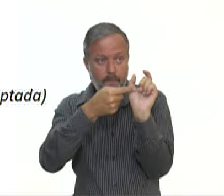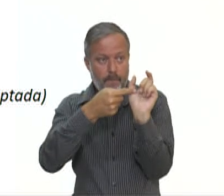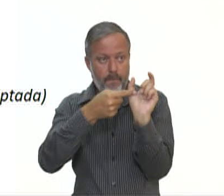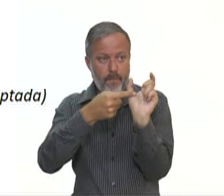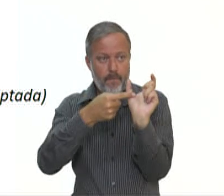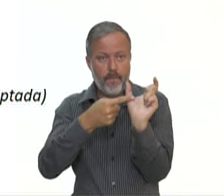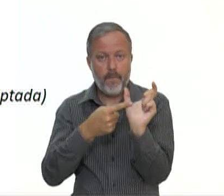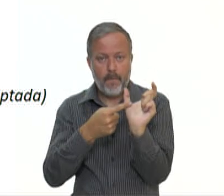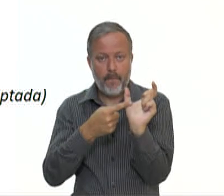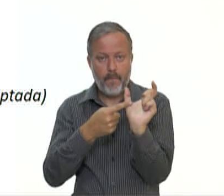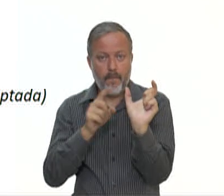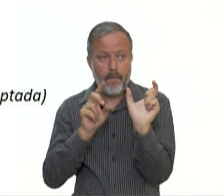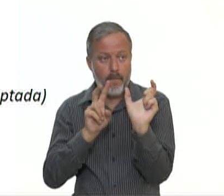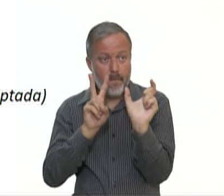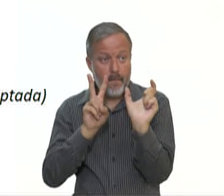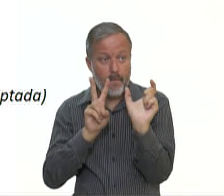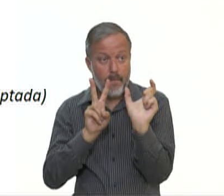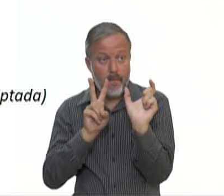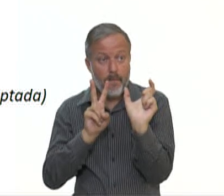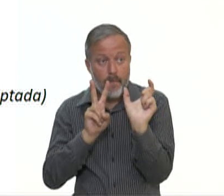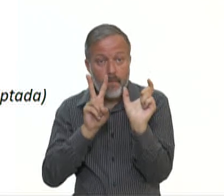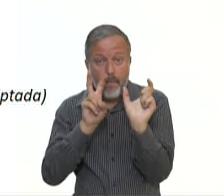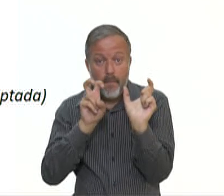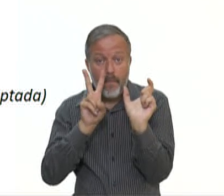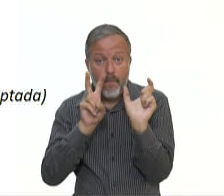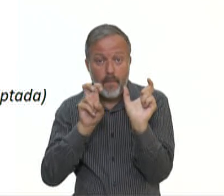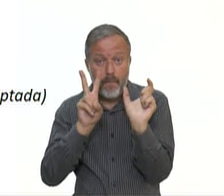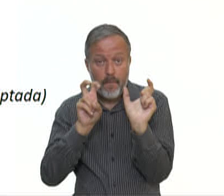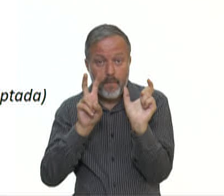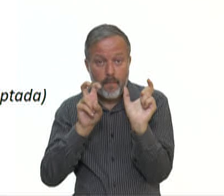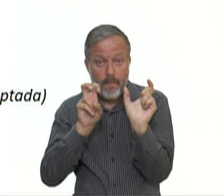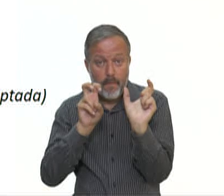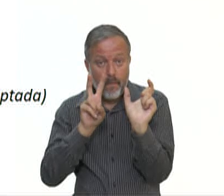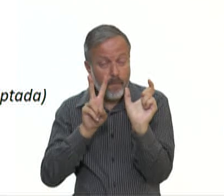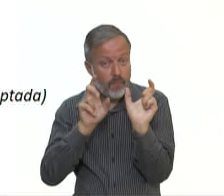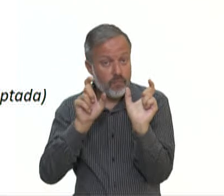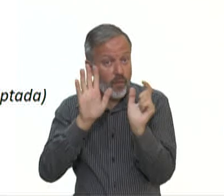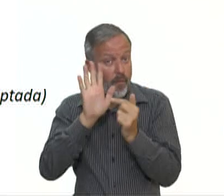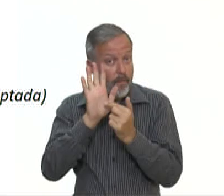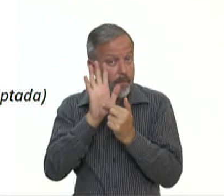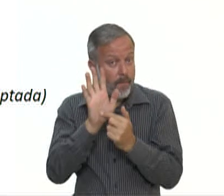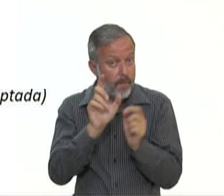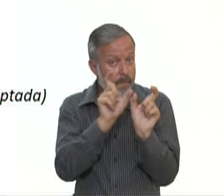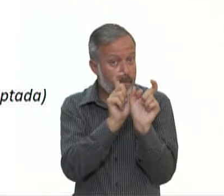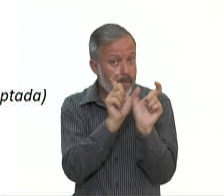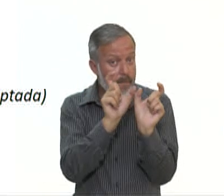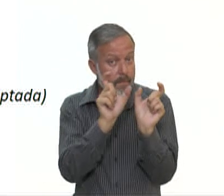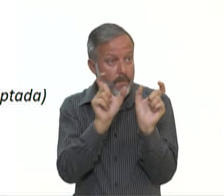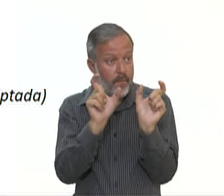segundo, titular, que temos com mais destaque. Depois, com